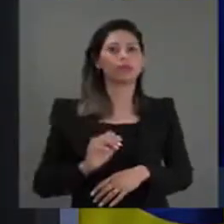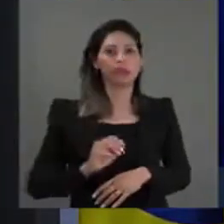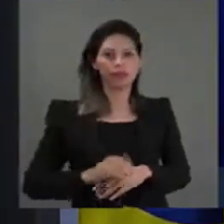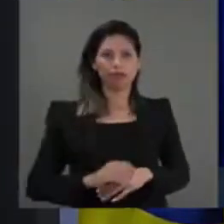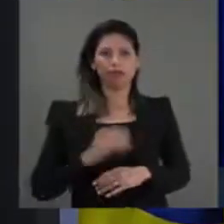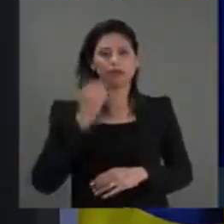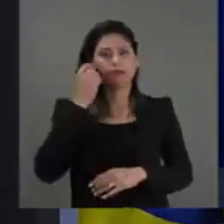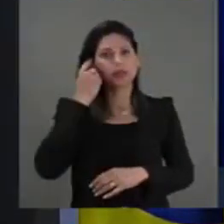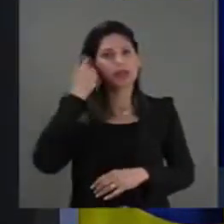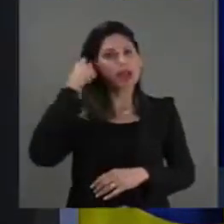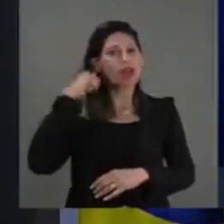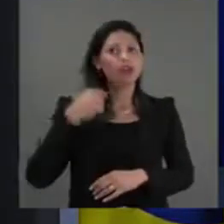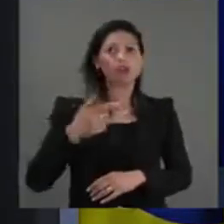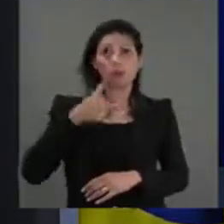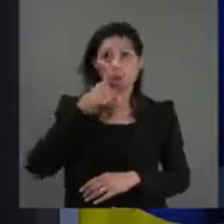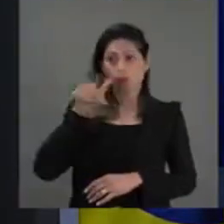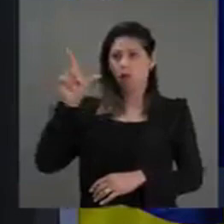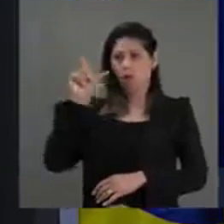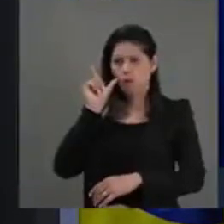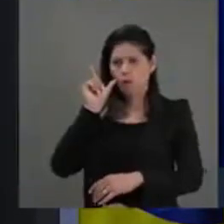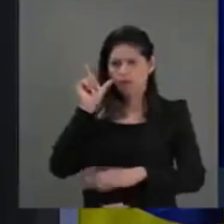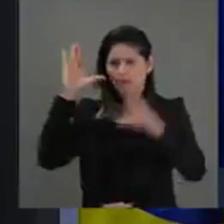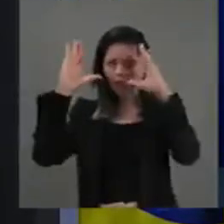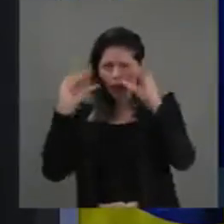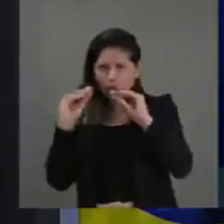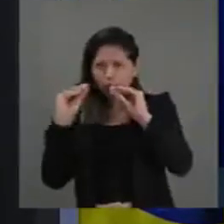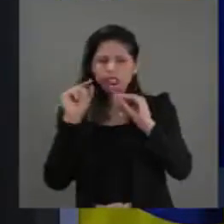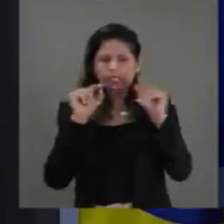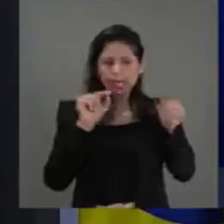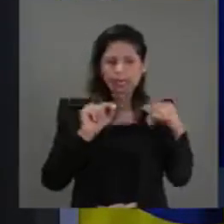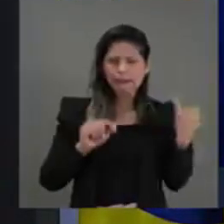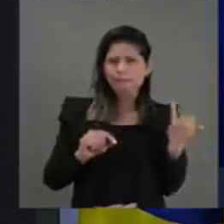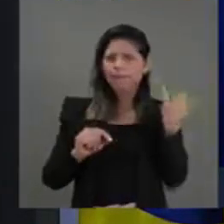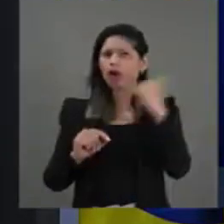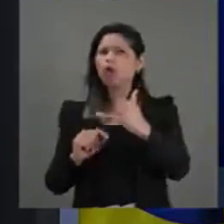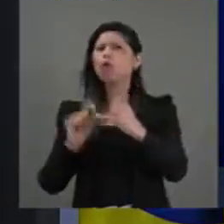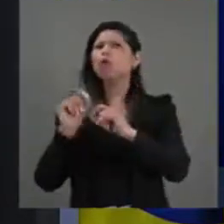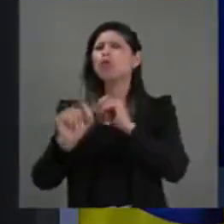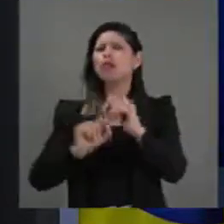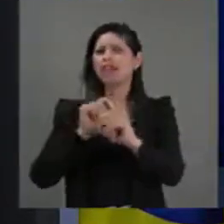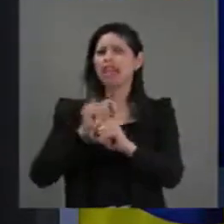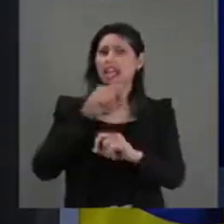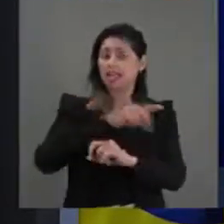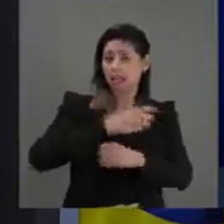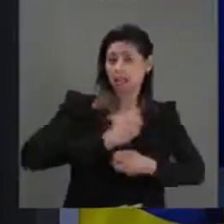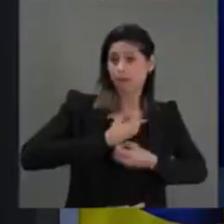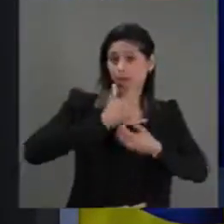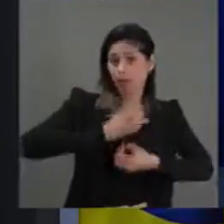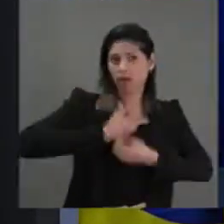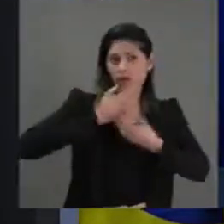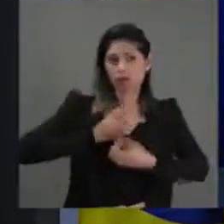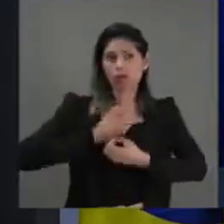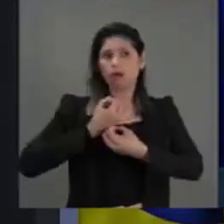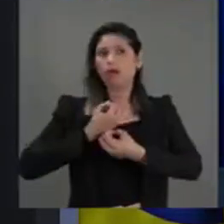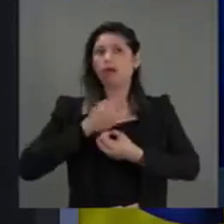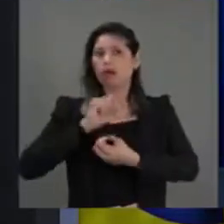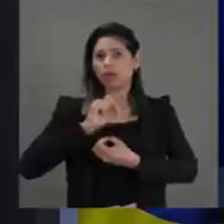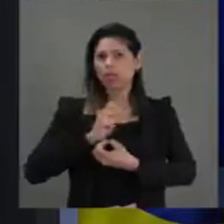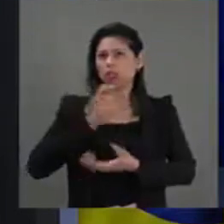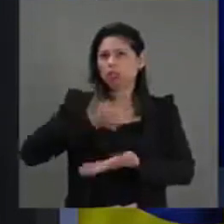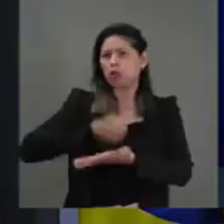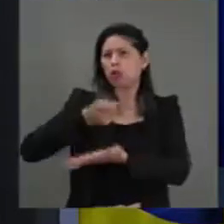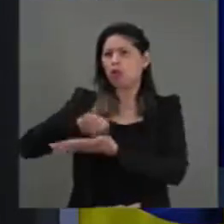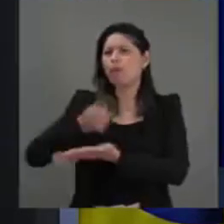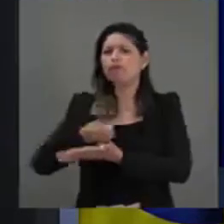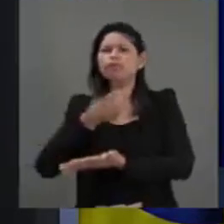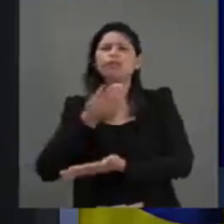no YouTube, ontem à noite, ele chegou a dizer que isso aqui, o que ele está falando, a denúncia que ele está falando de cobrança de